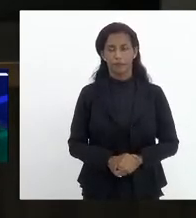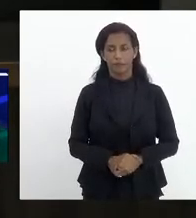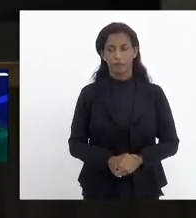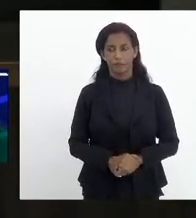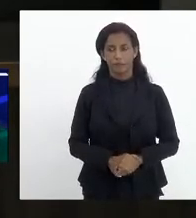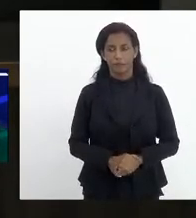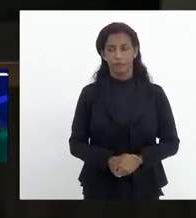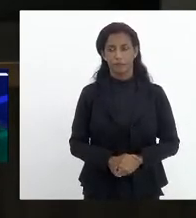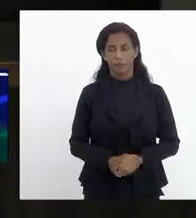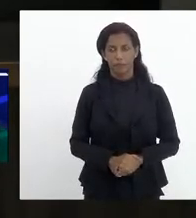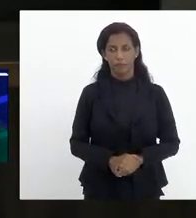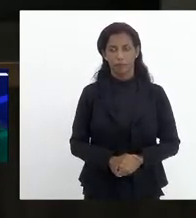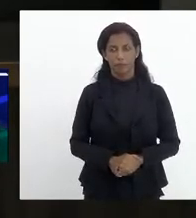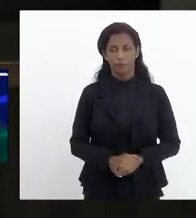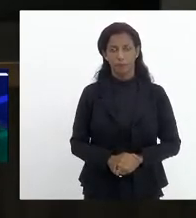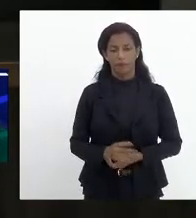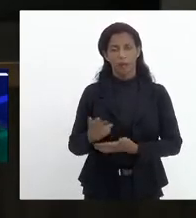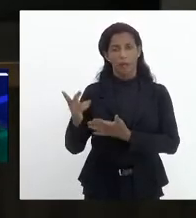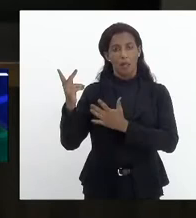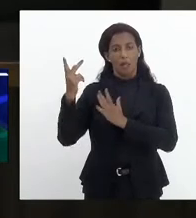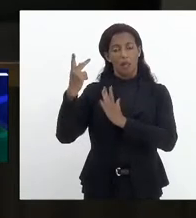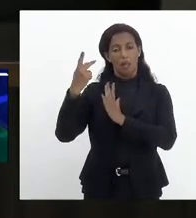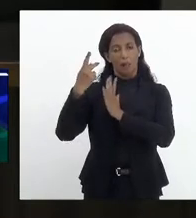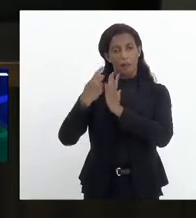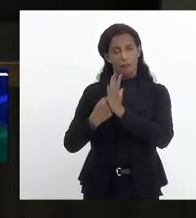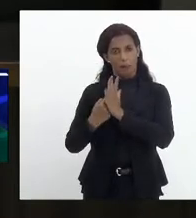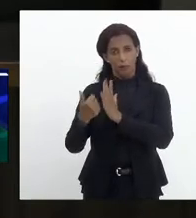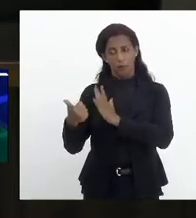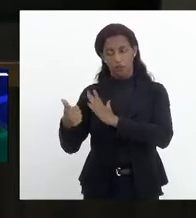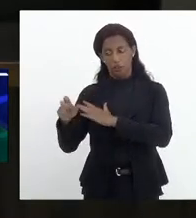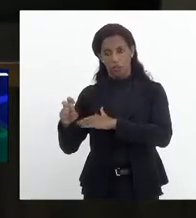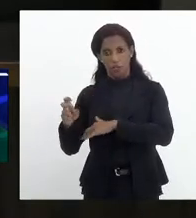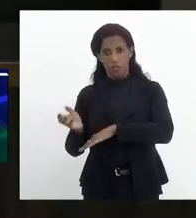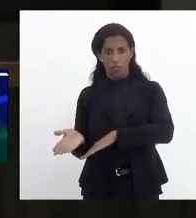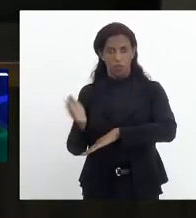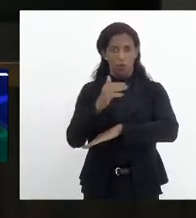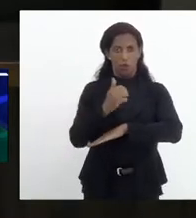Antecipamos a pauta de 15 para as 12,